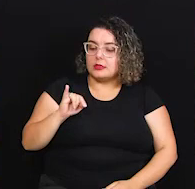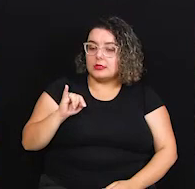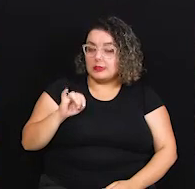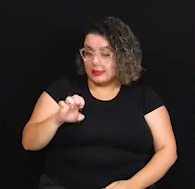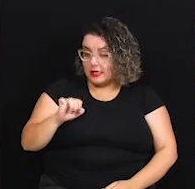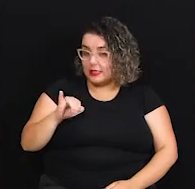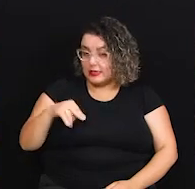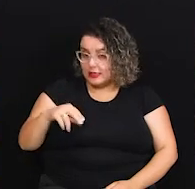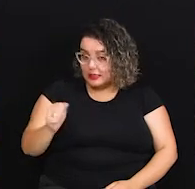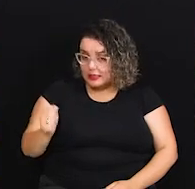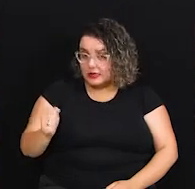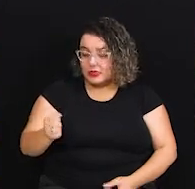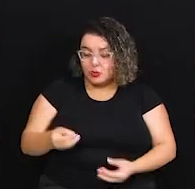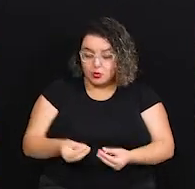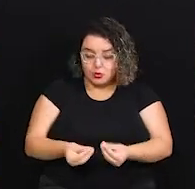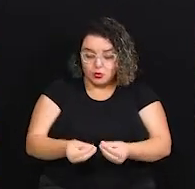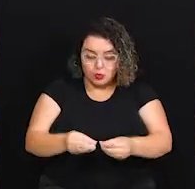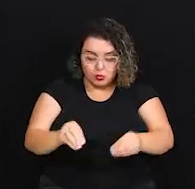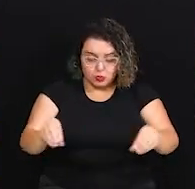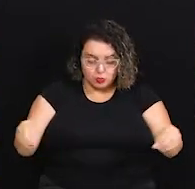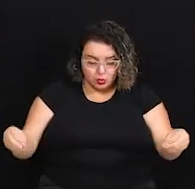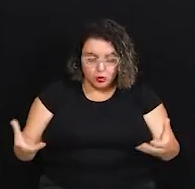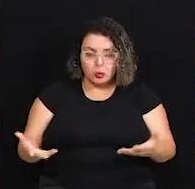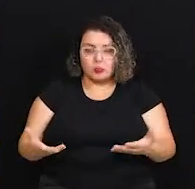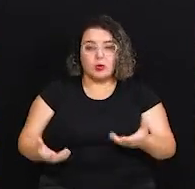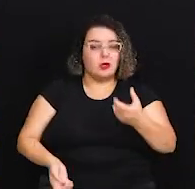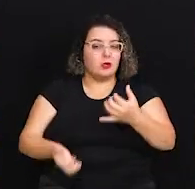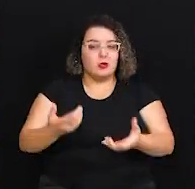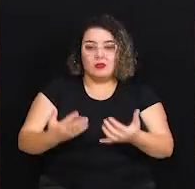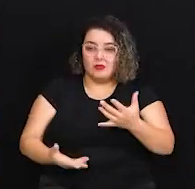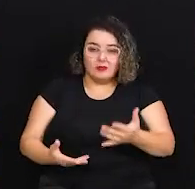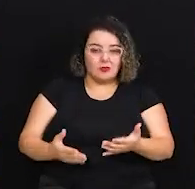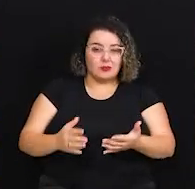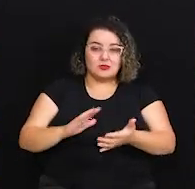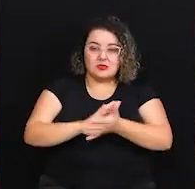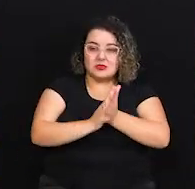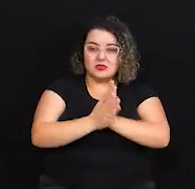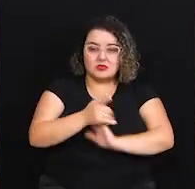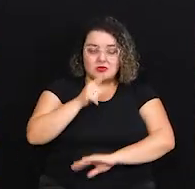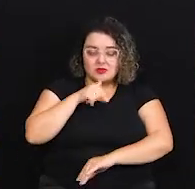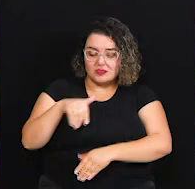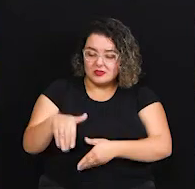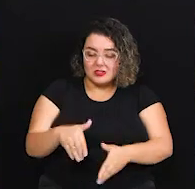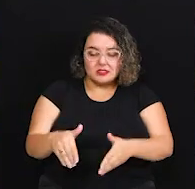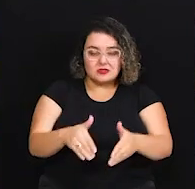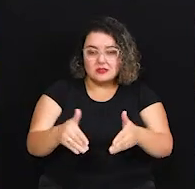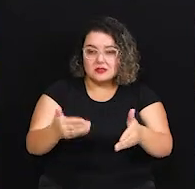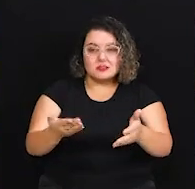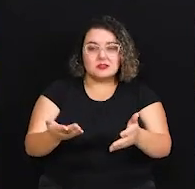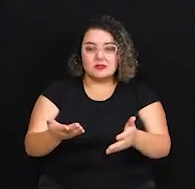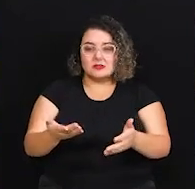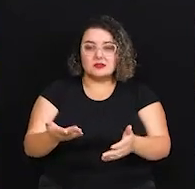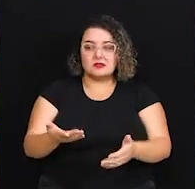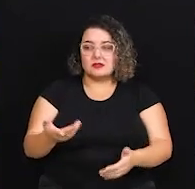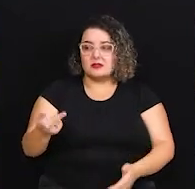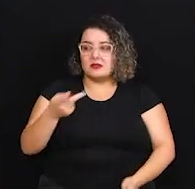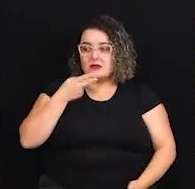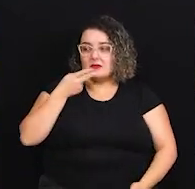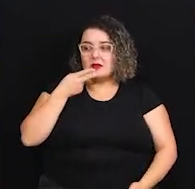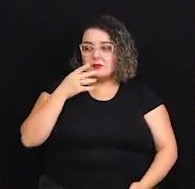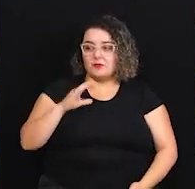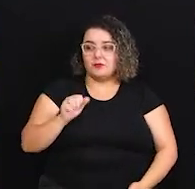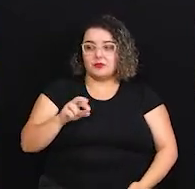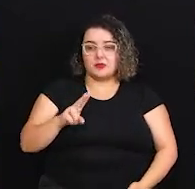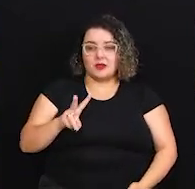acaba com as nascentes, o fogo acaba com as nascentes, não ajuda em nada. E muita gente fala assim que o carvão ele é uma